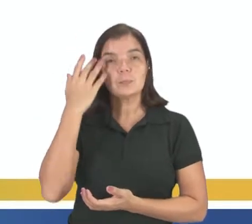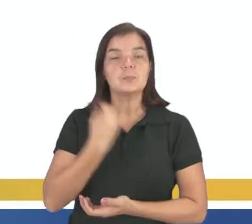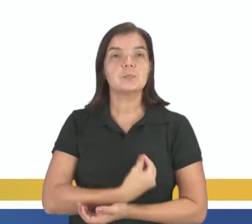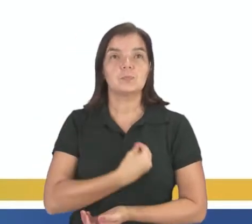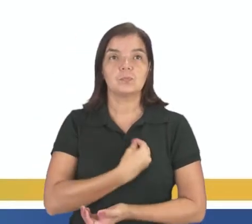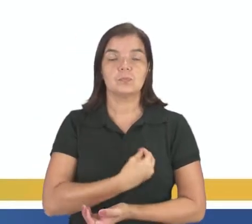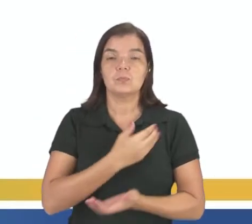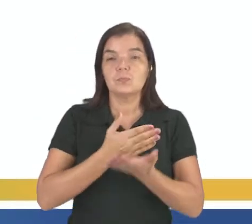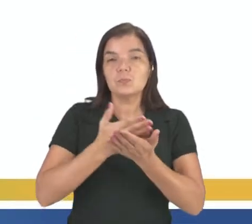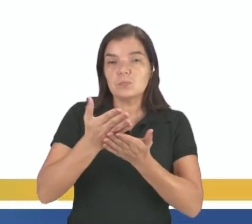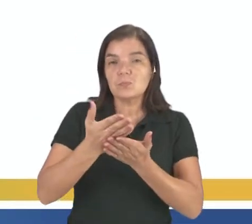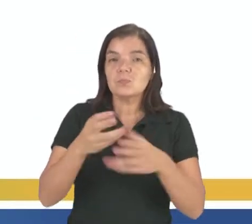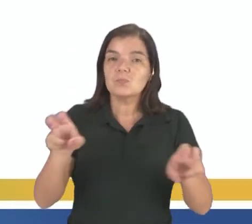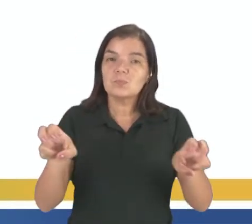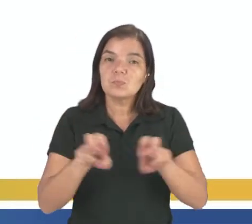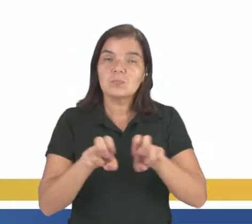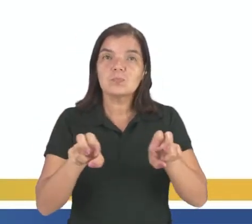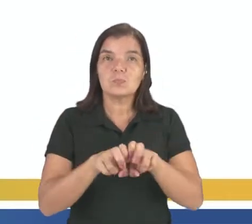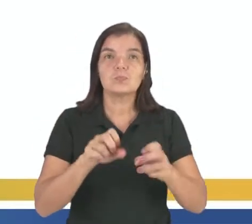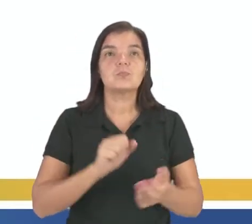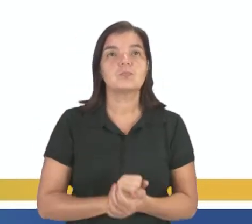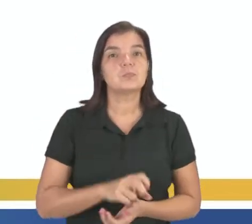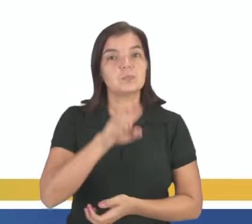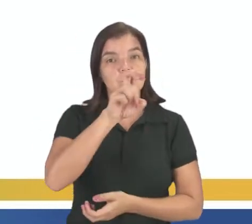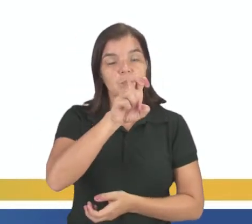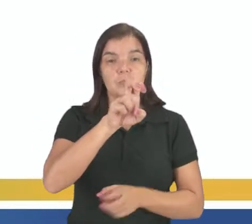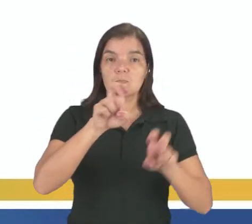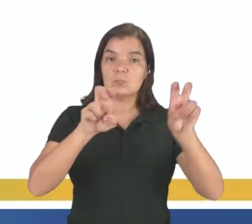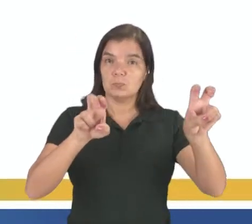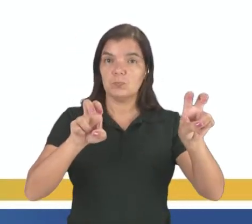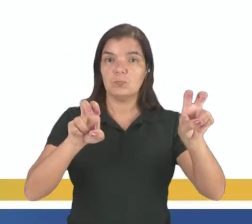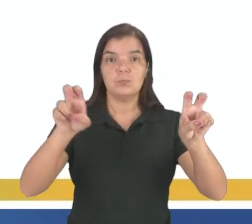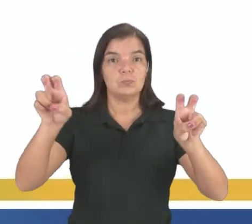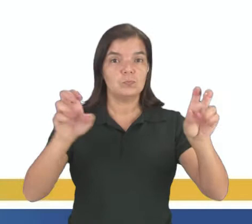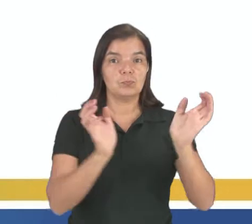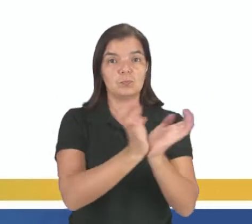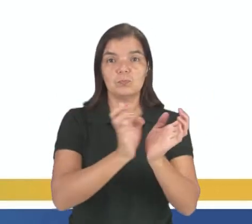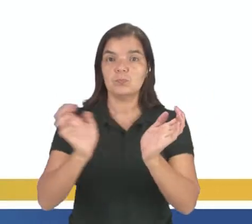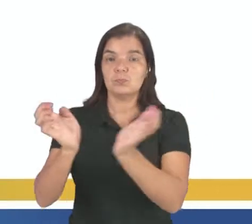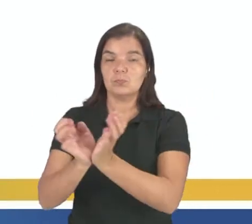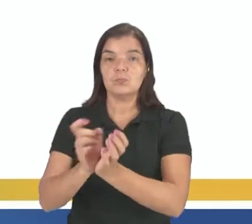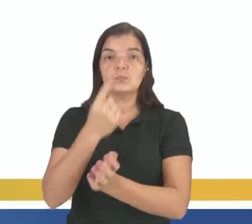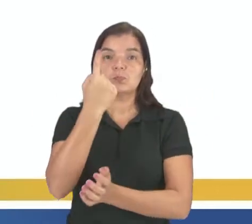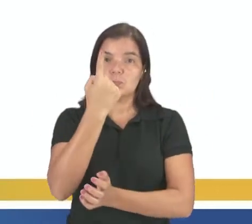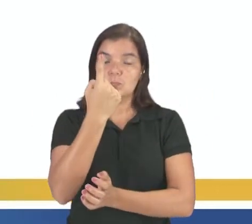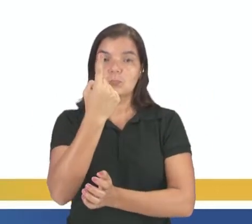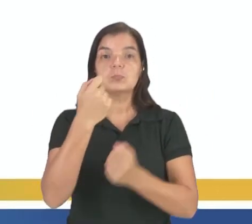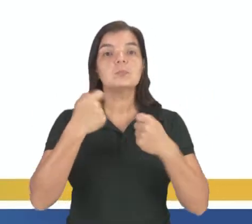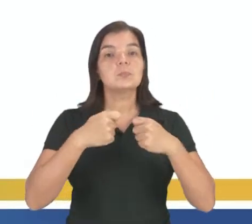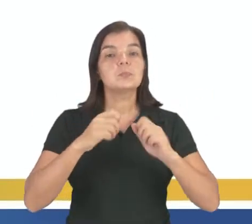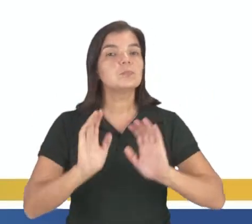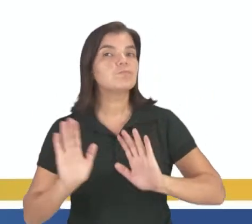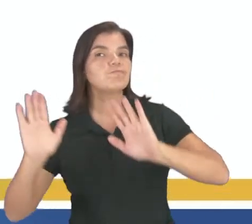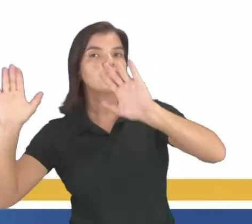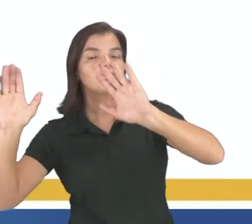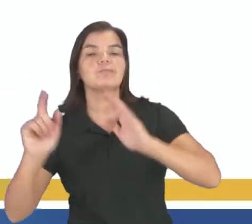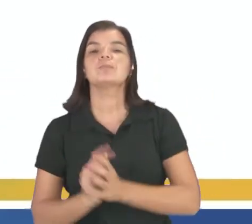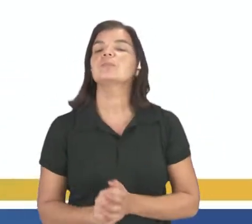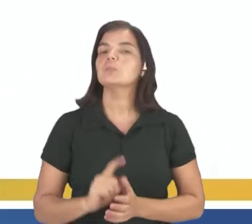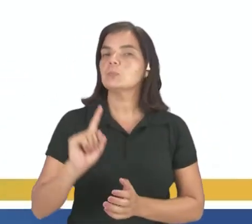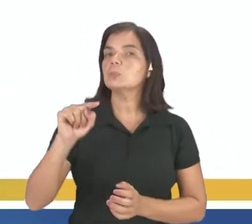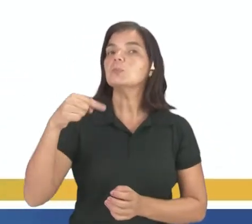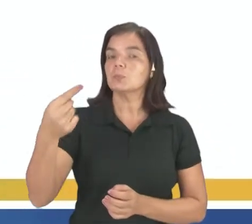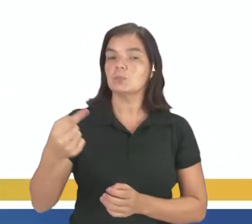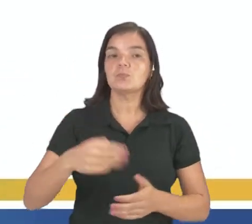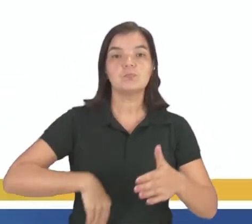início do jogo cinco jogadores para cada equipe sendo que um deles Obrigatoriamente deve ser o goleiro e os demais